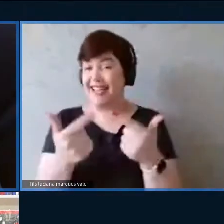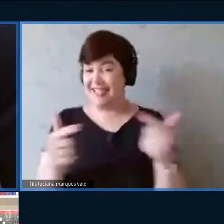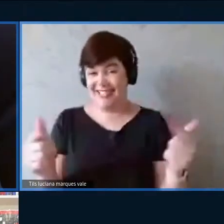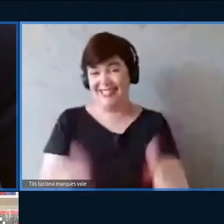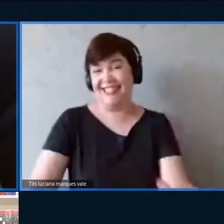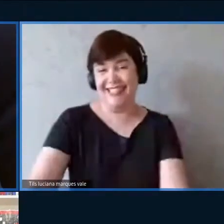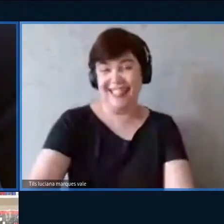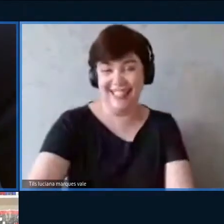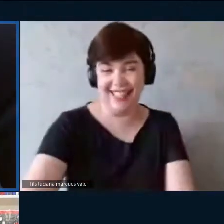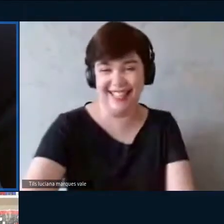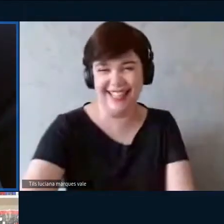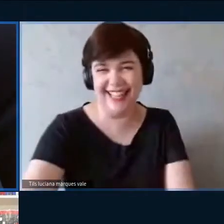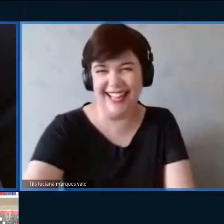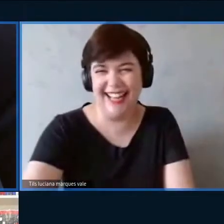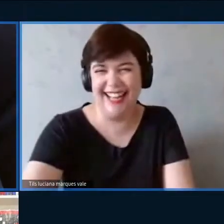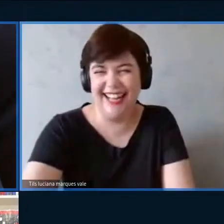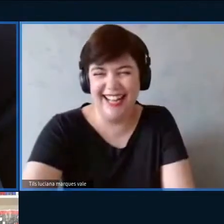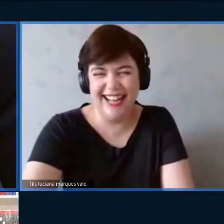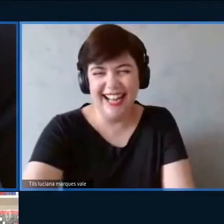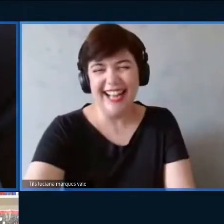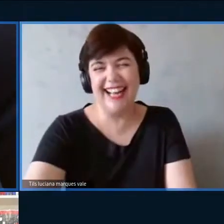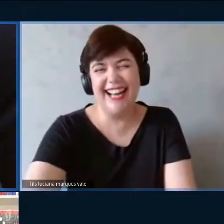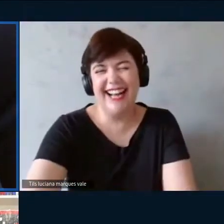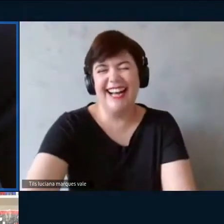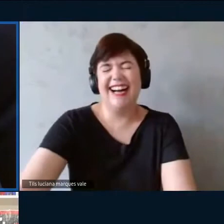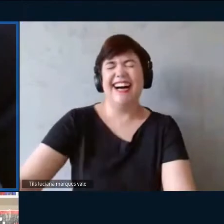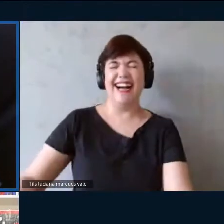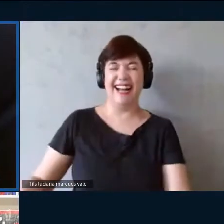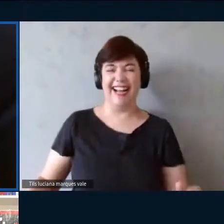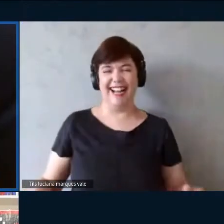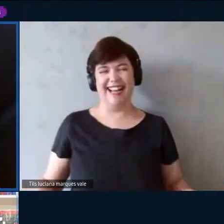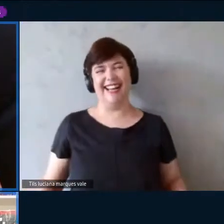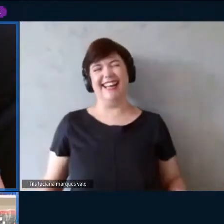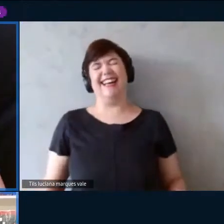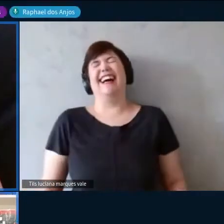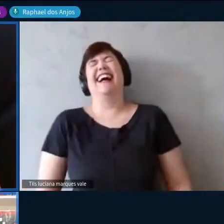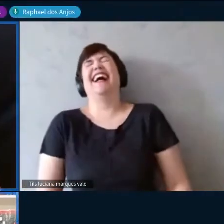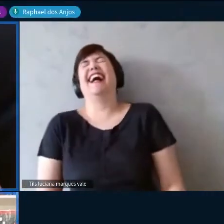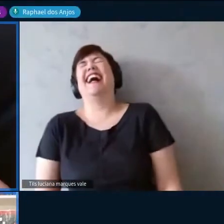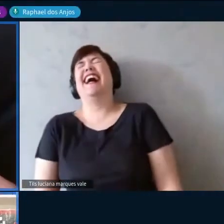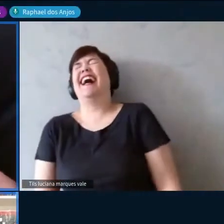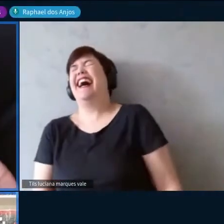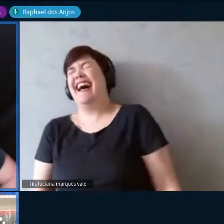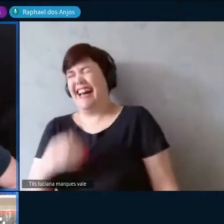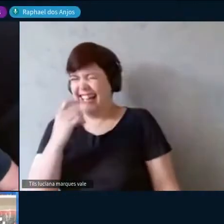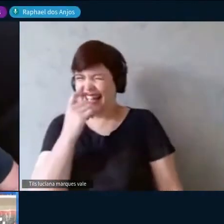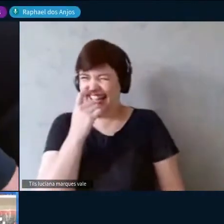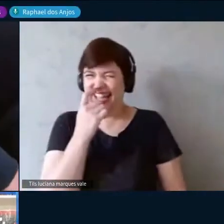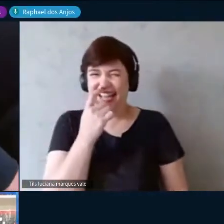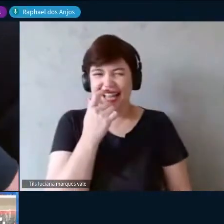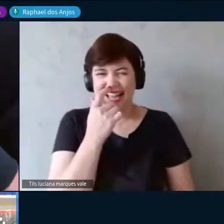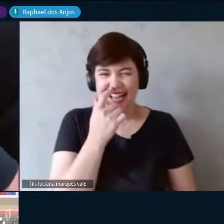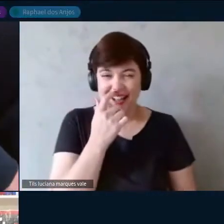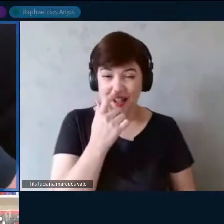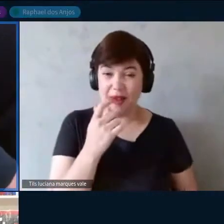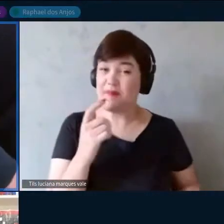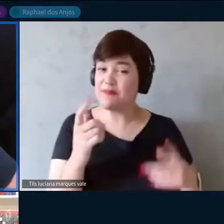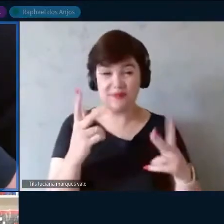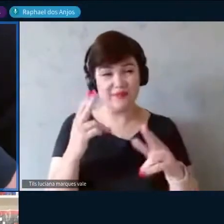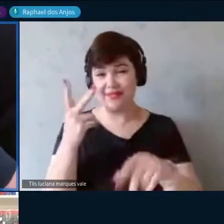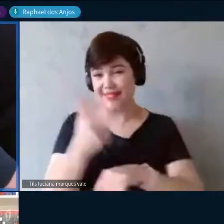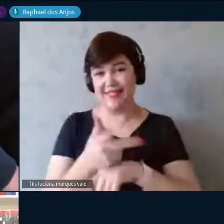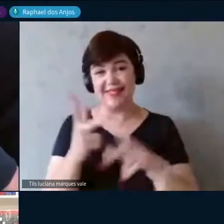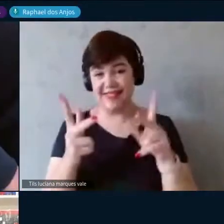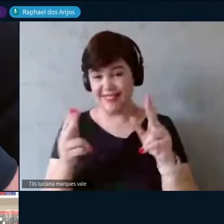Saber. Se não gostar é outra história, irmão. Não tem habilidade. Já tem 10. Galera. Não tem competência, né, Daniel? Não